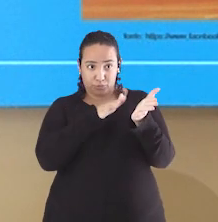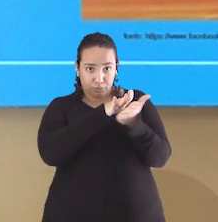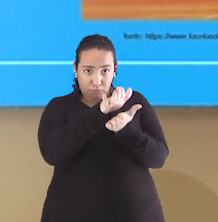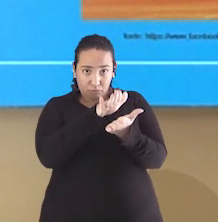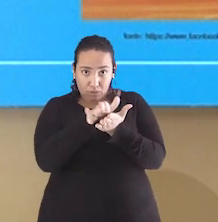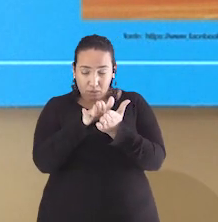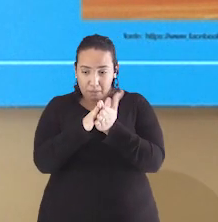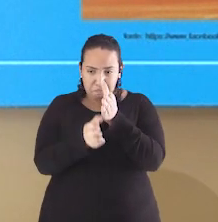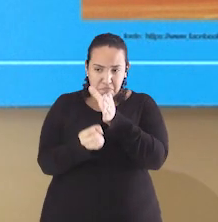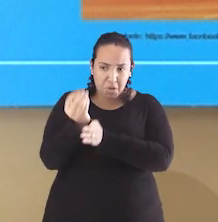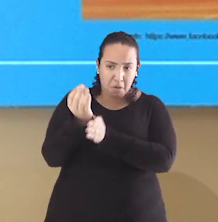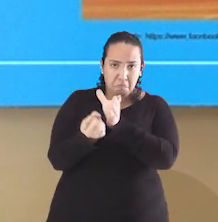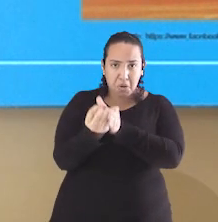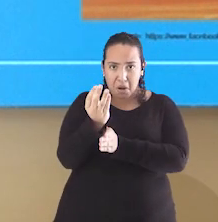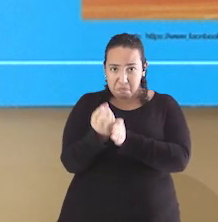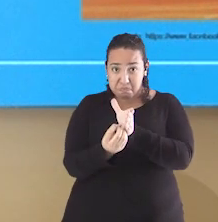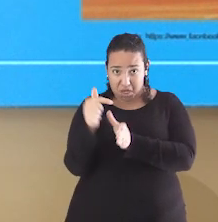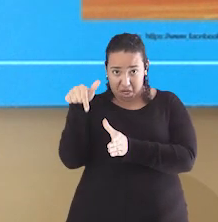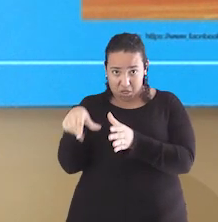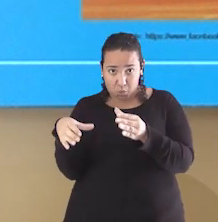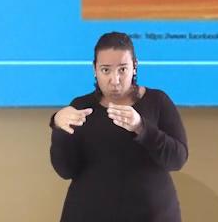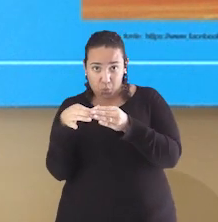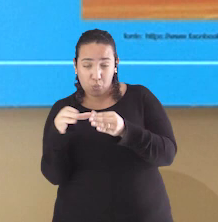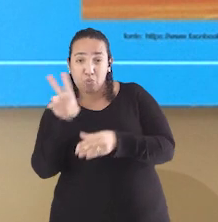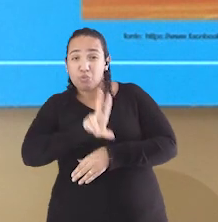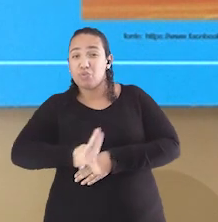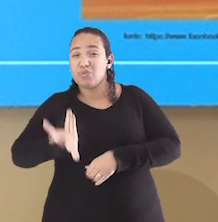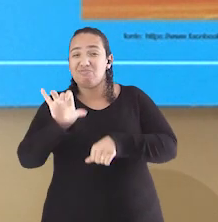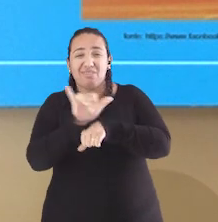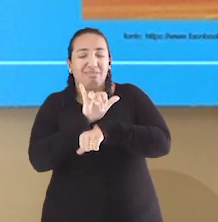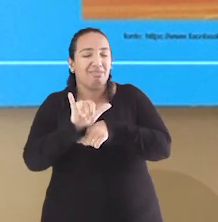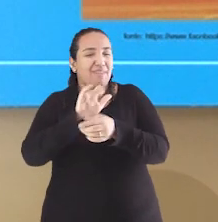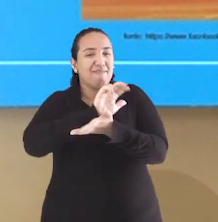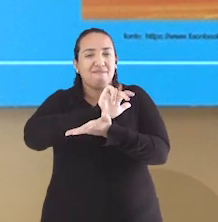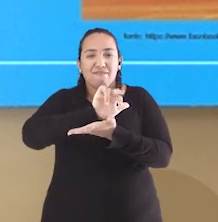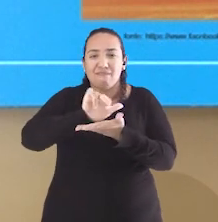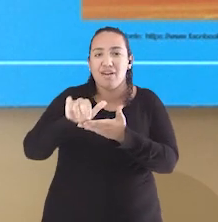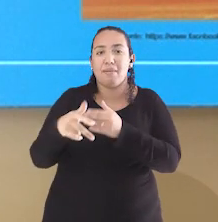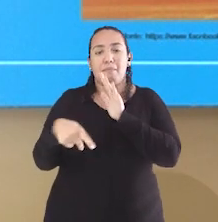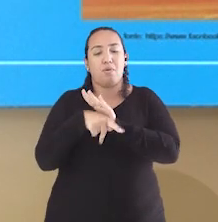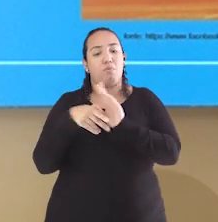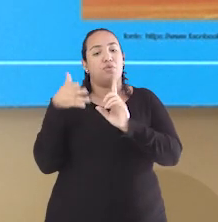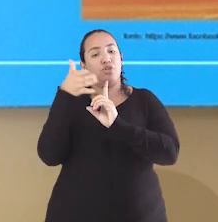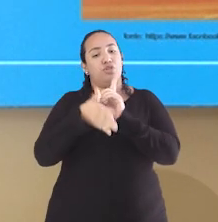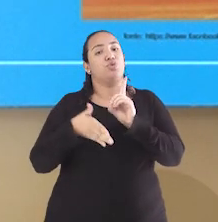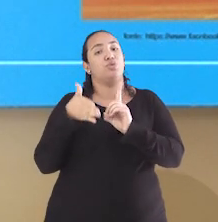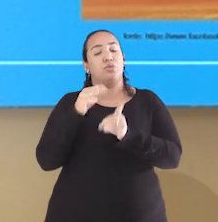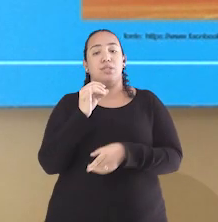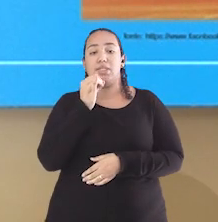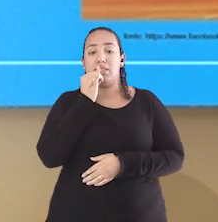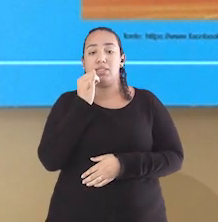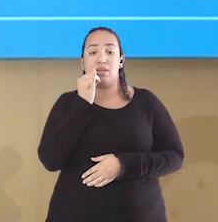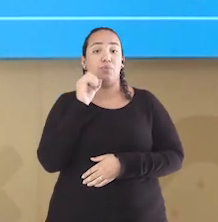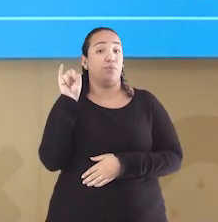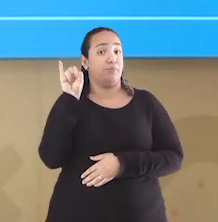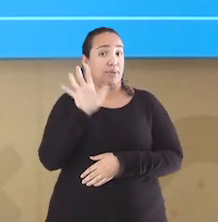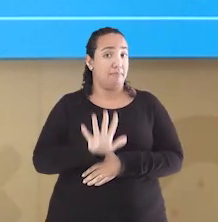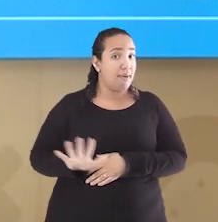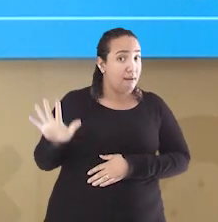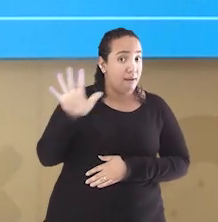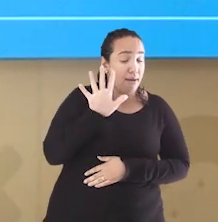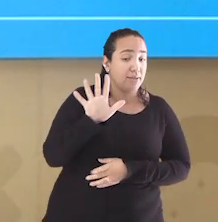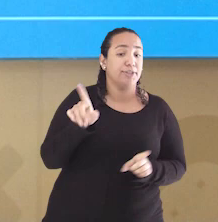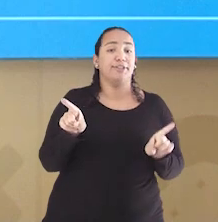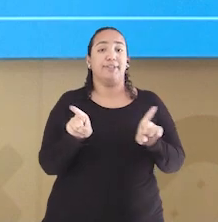seja, aqueles que produzem os anúncios publicitários, utilizam de diversas ferramentas discursivas. Por exemplo, o uso